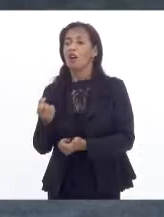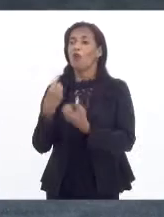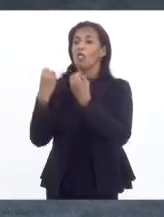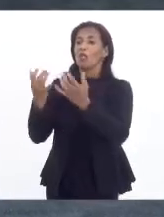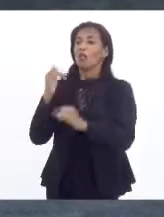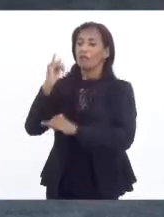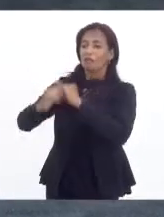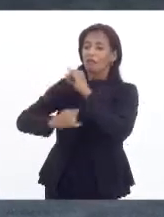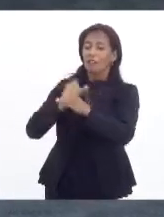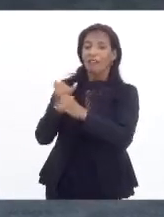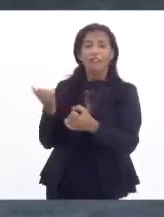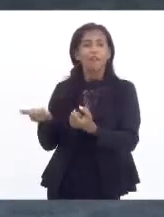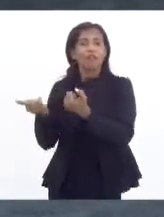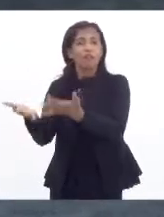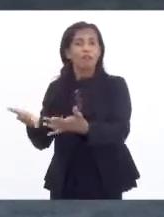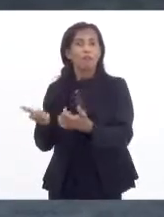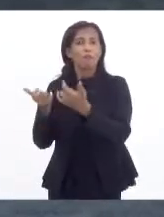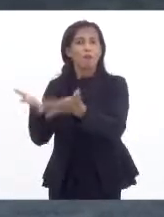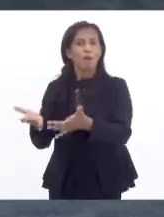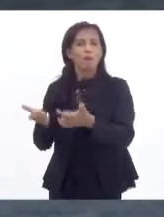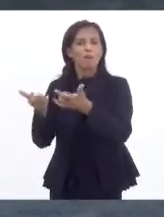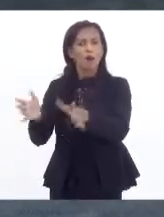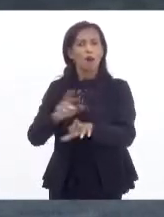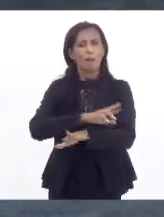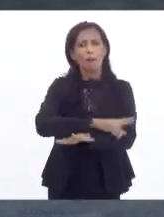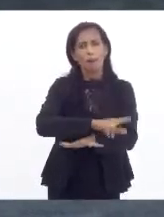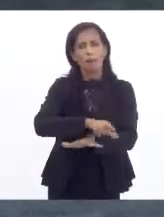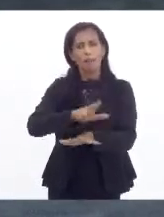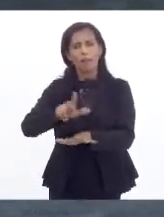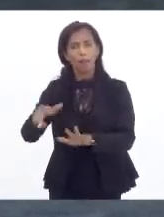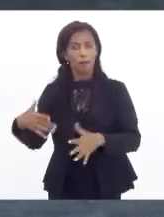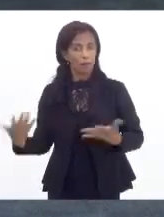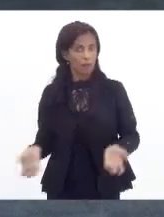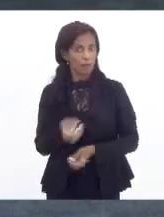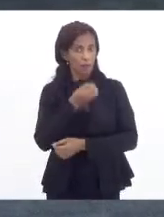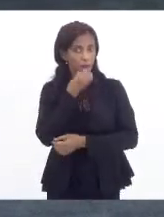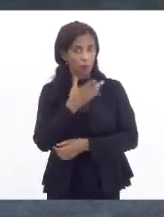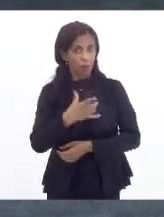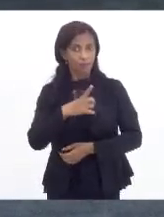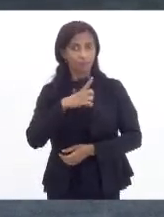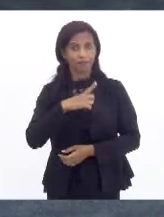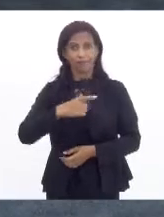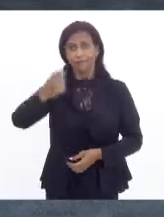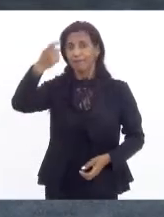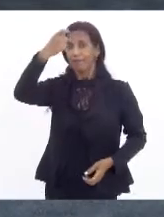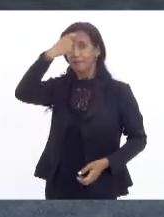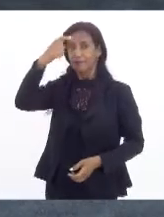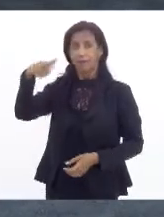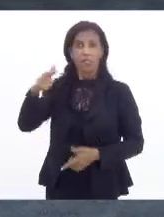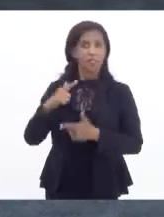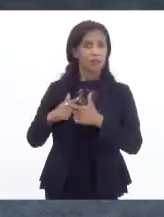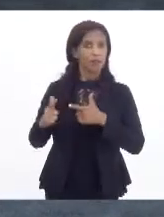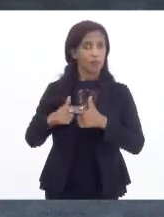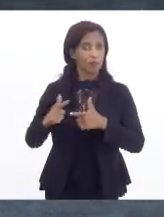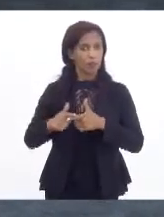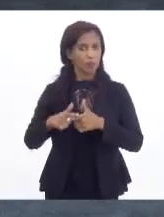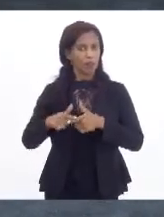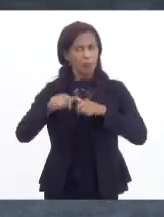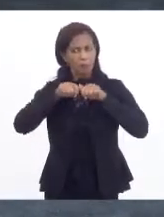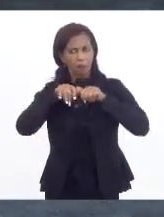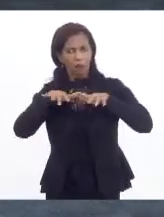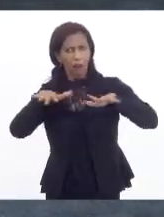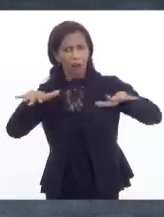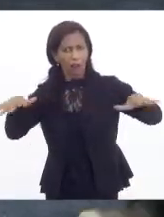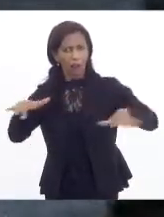internet, fornecendo serviços dos mais variados. Então, é sempre bom a gente ter em mente que esse problema endêmico no estado do Rio de